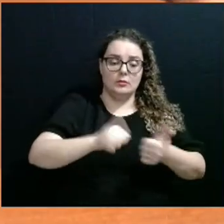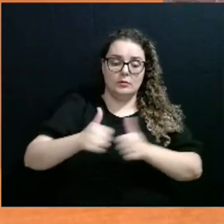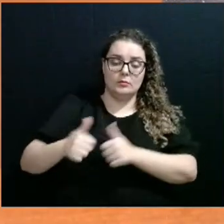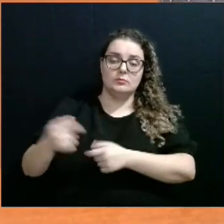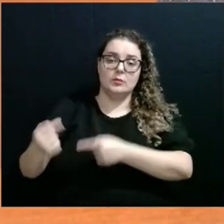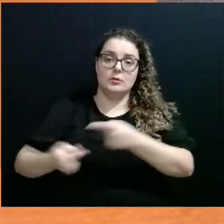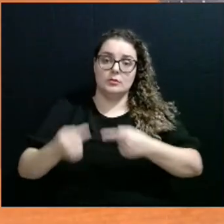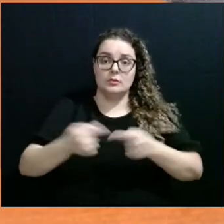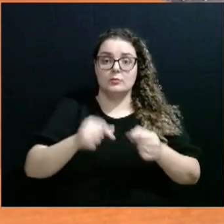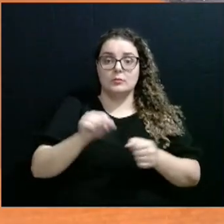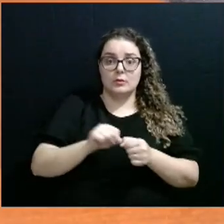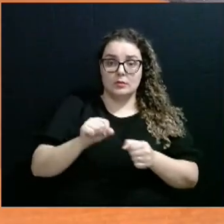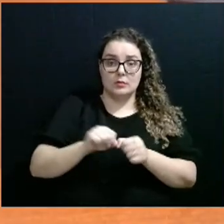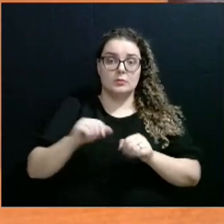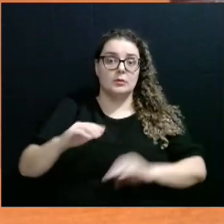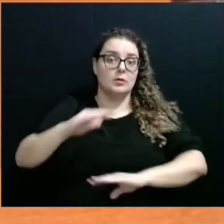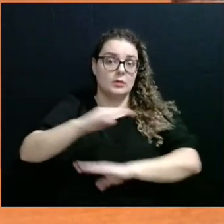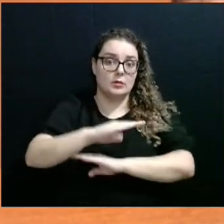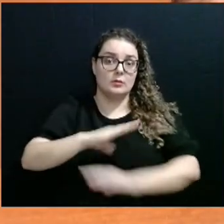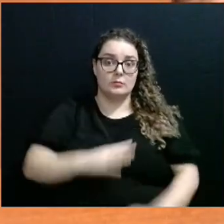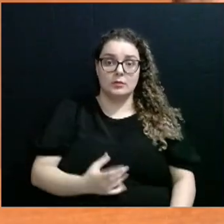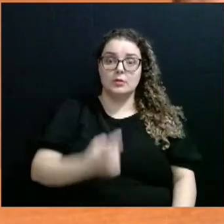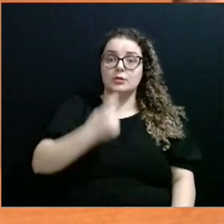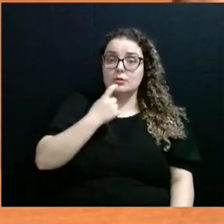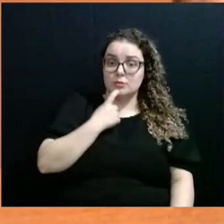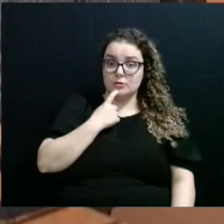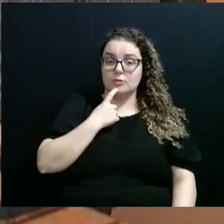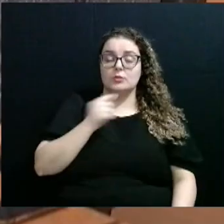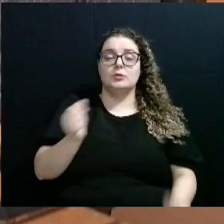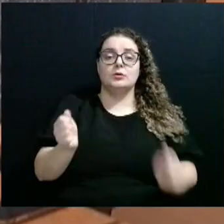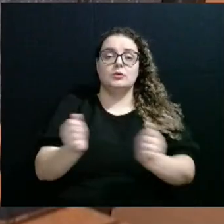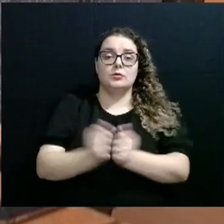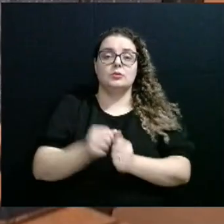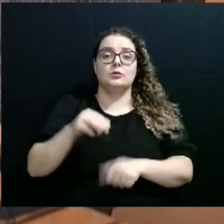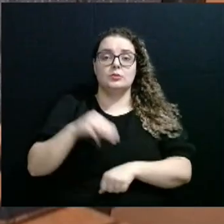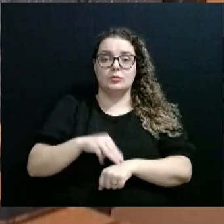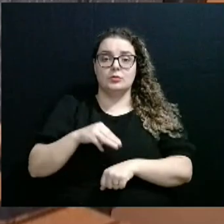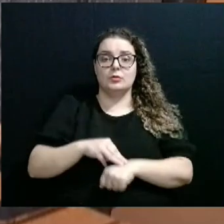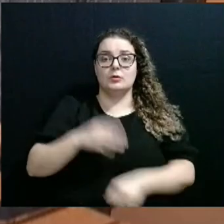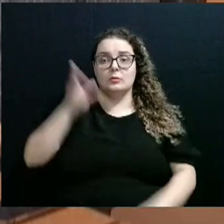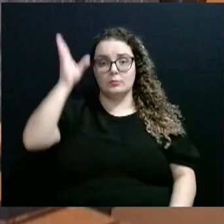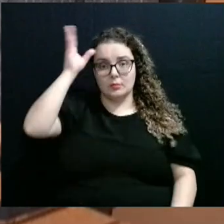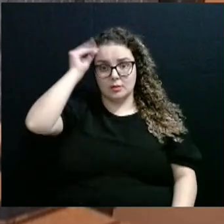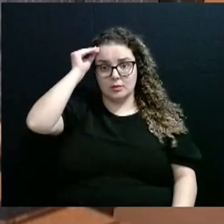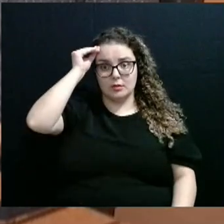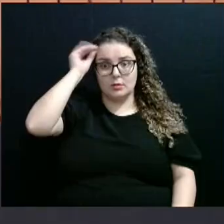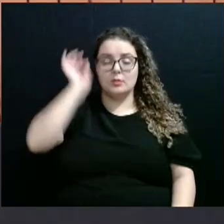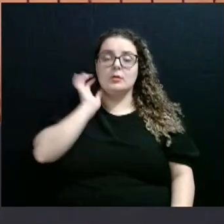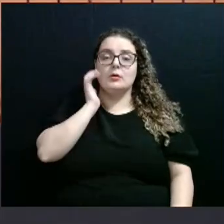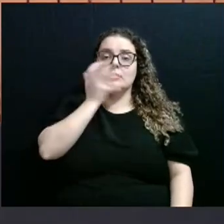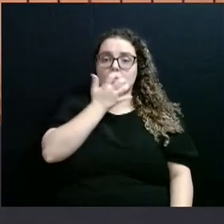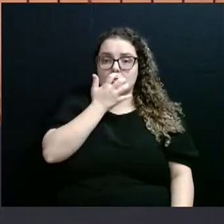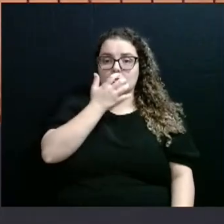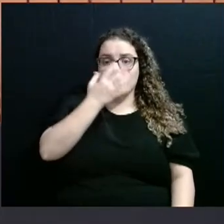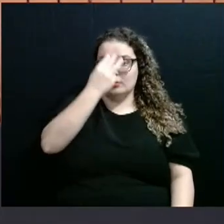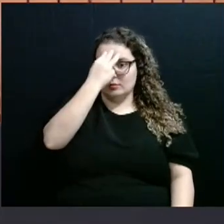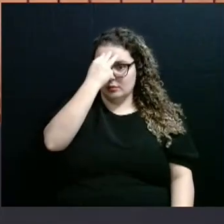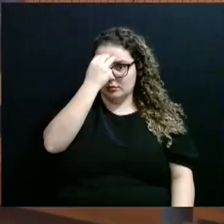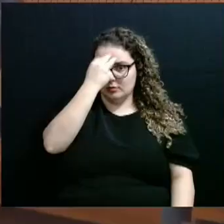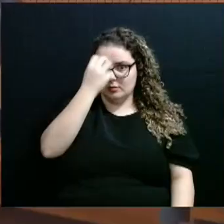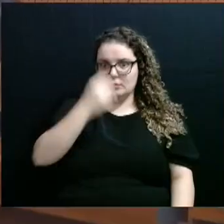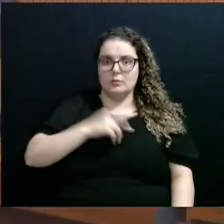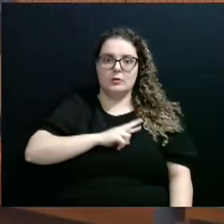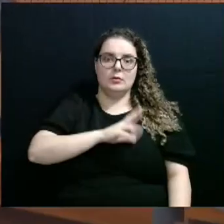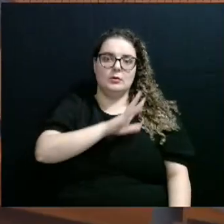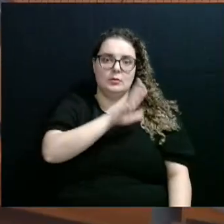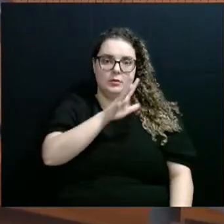Câmara Municipal de Campinas, junto com os membros Bene Lima, Herbert Ganem, Wagner Romão e Rubens Gás. Ao todo,